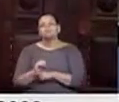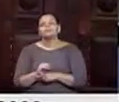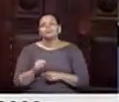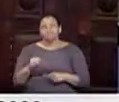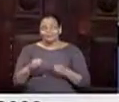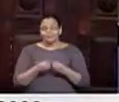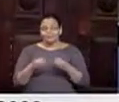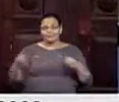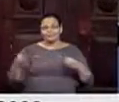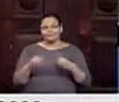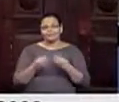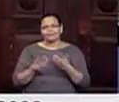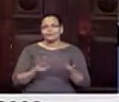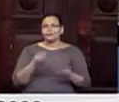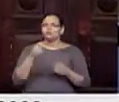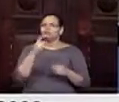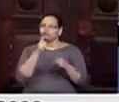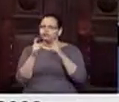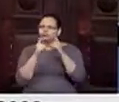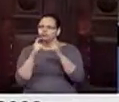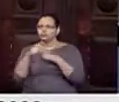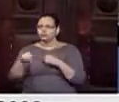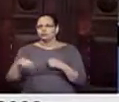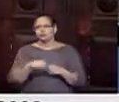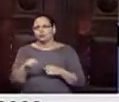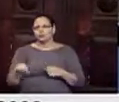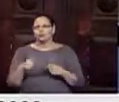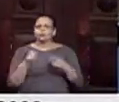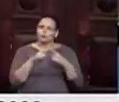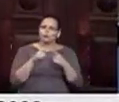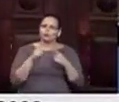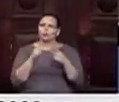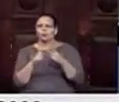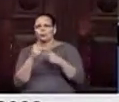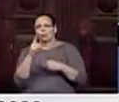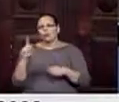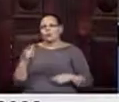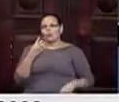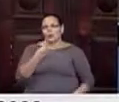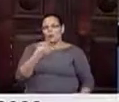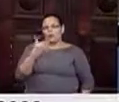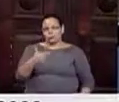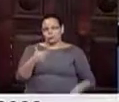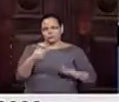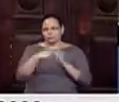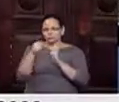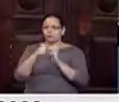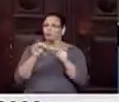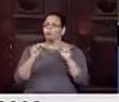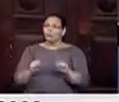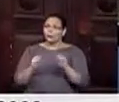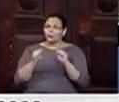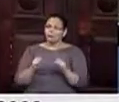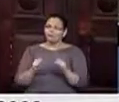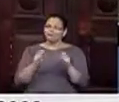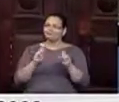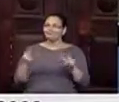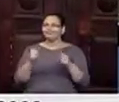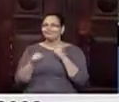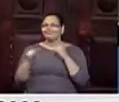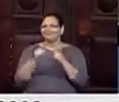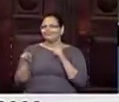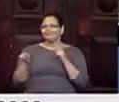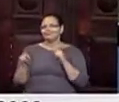e vamos discutir entre nós um outro dos 42 que possam ter divergência a uma divergência